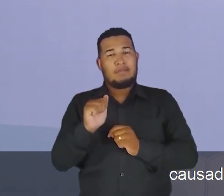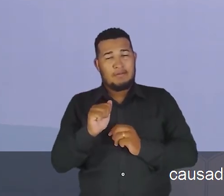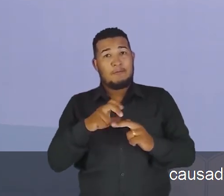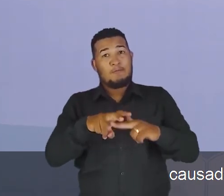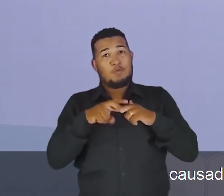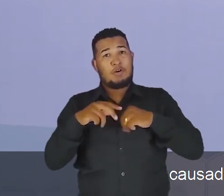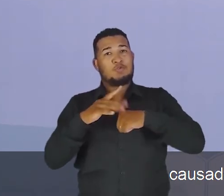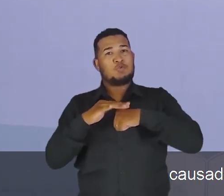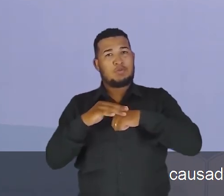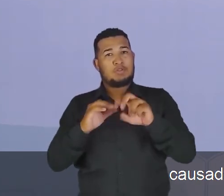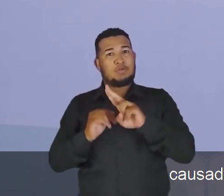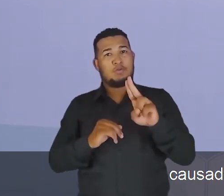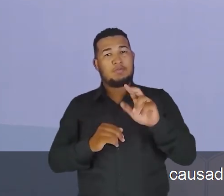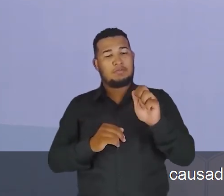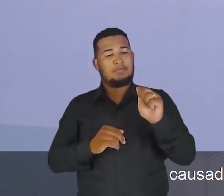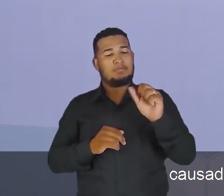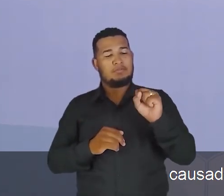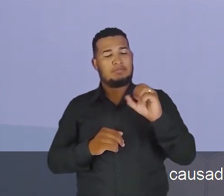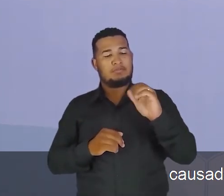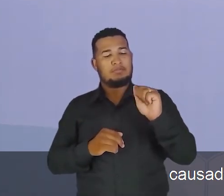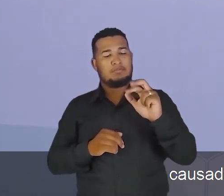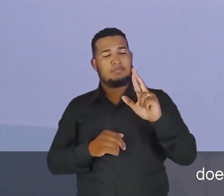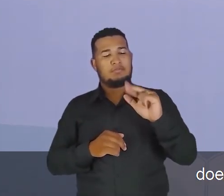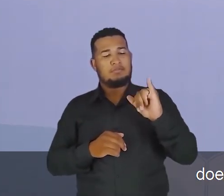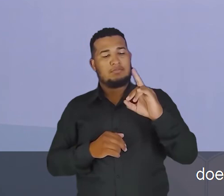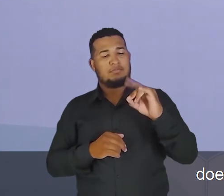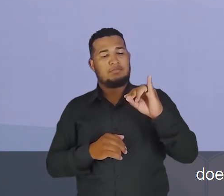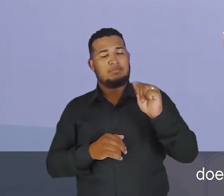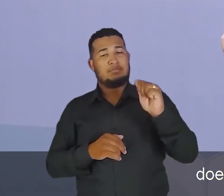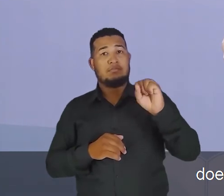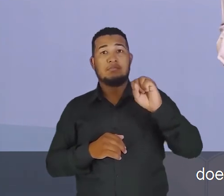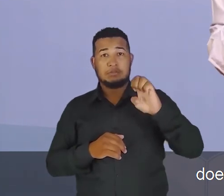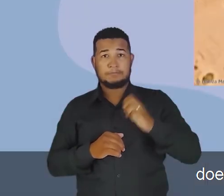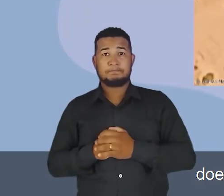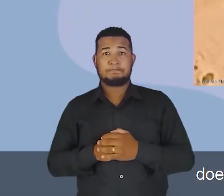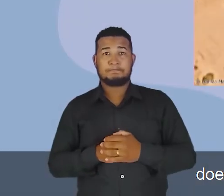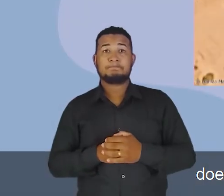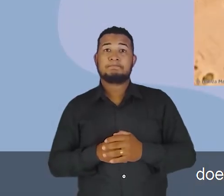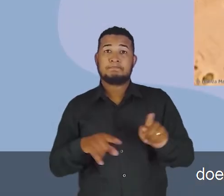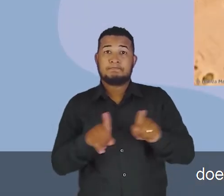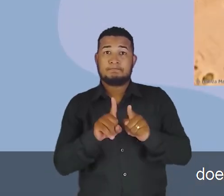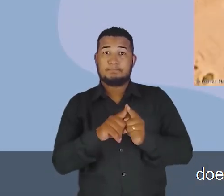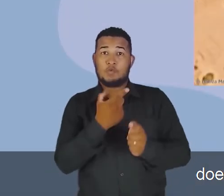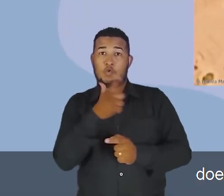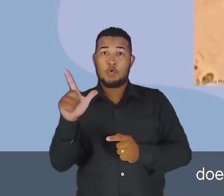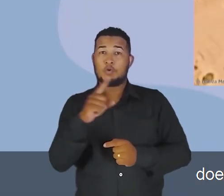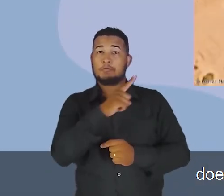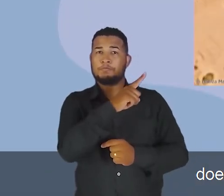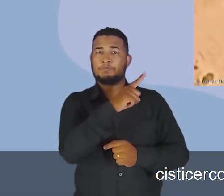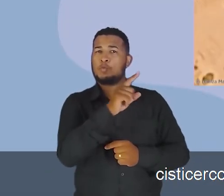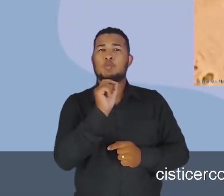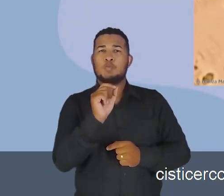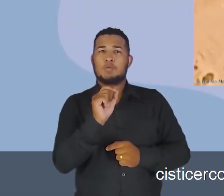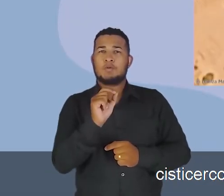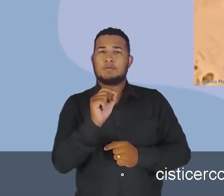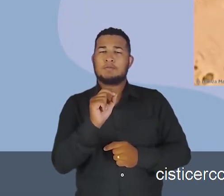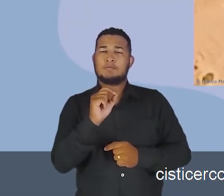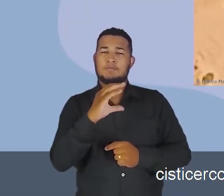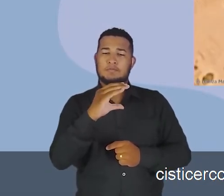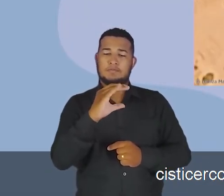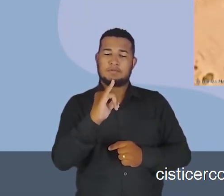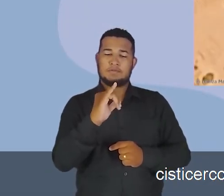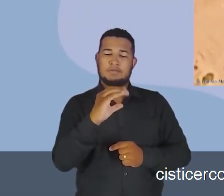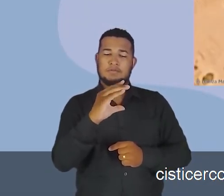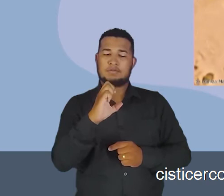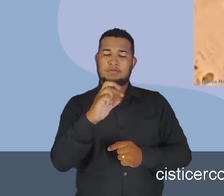por essa doença chamada de ascaridíase. E a próxima doença que você vê no slide, por favor, nós temos aqui a cisticercose.